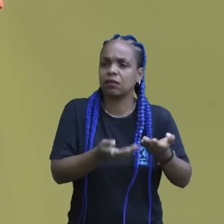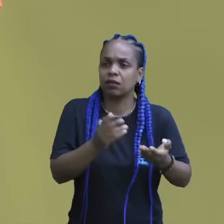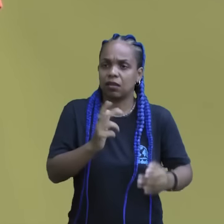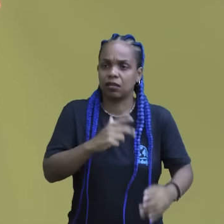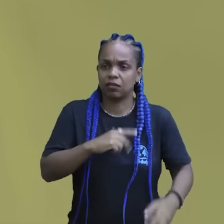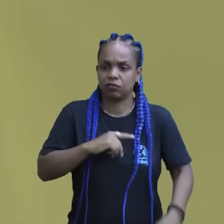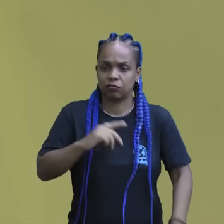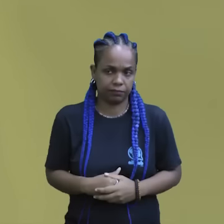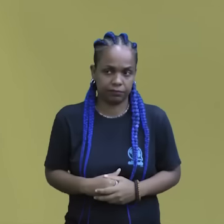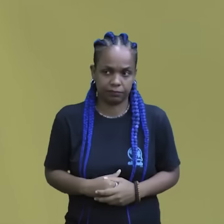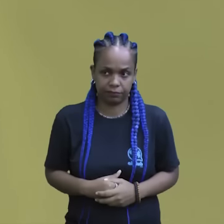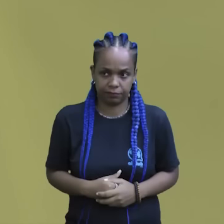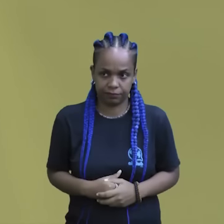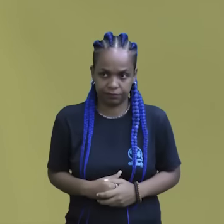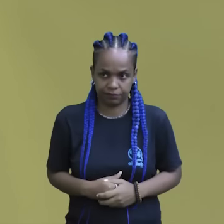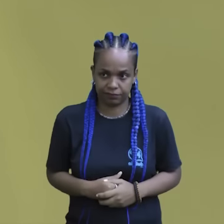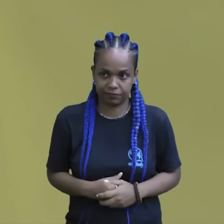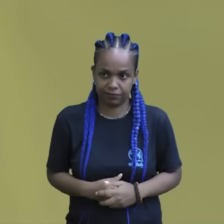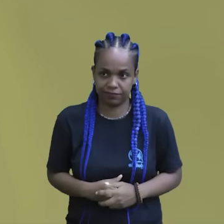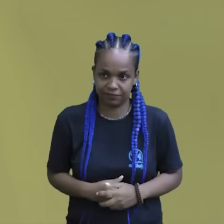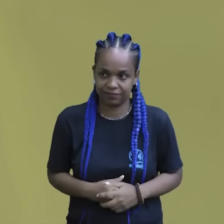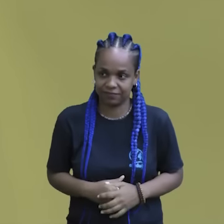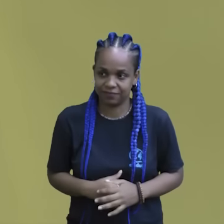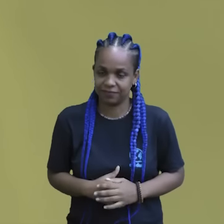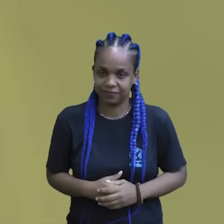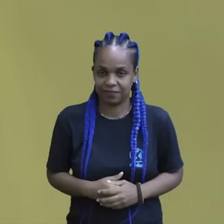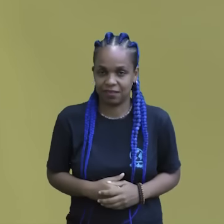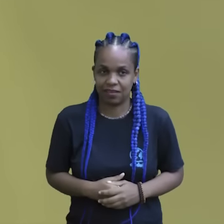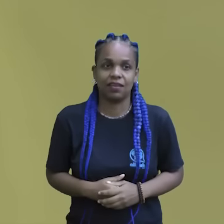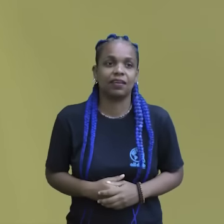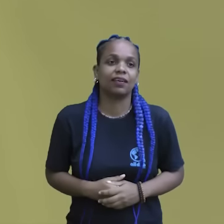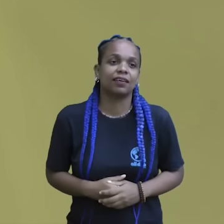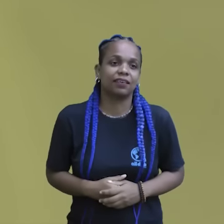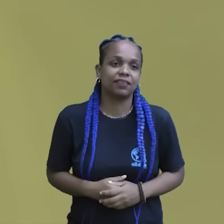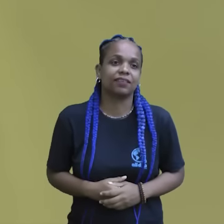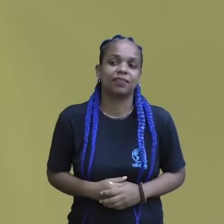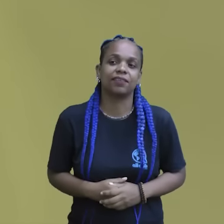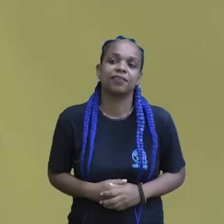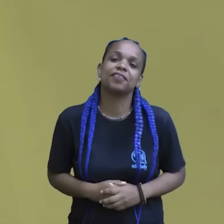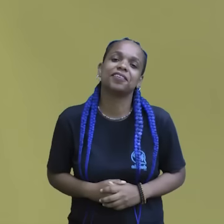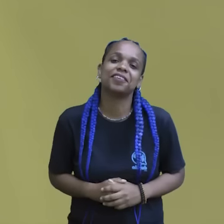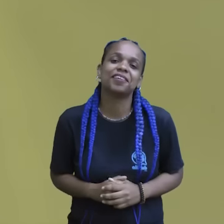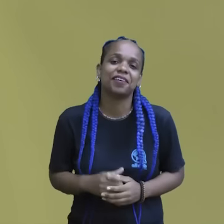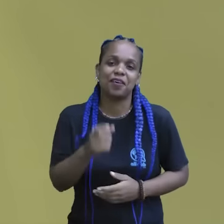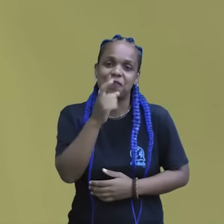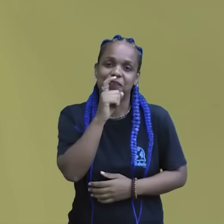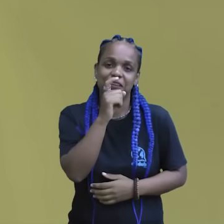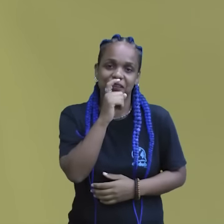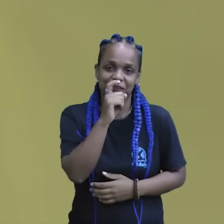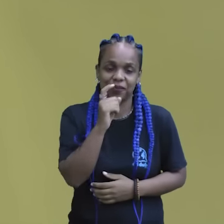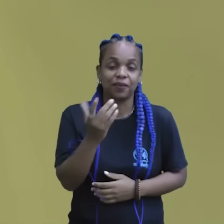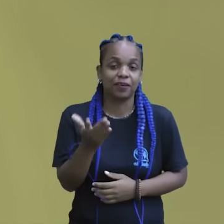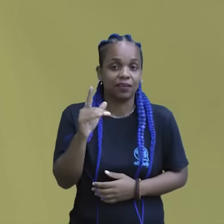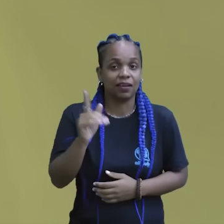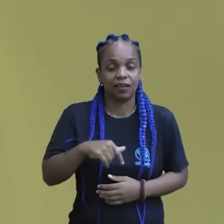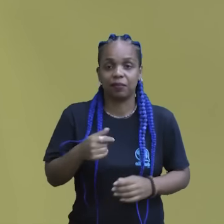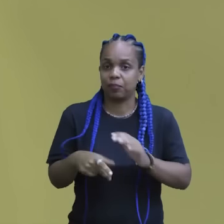no frio, né, na prisão, em tudo mais. O